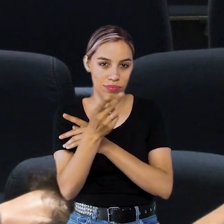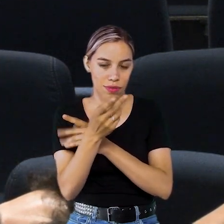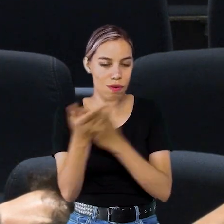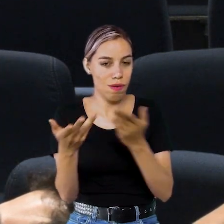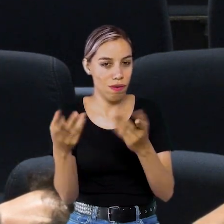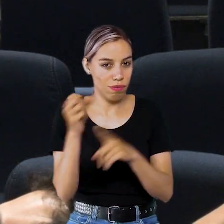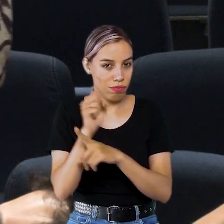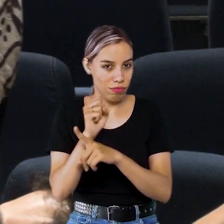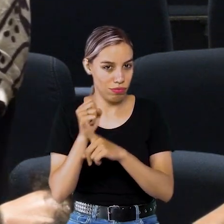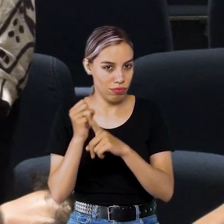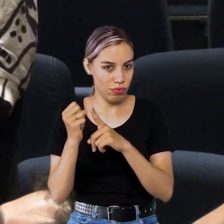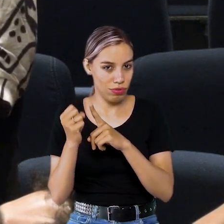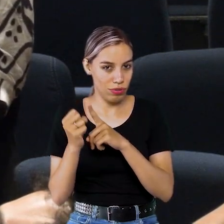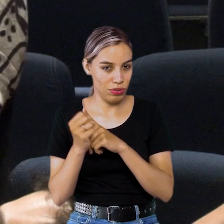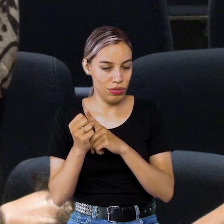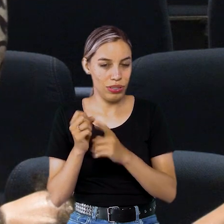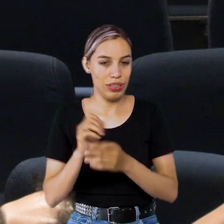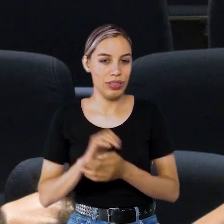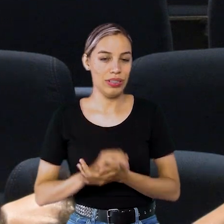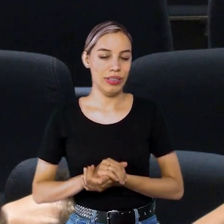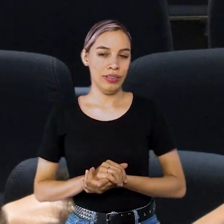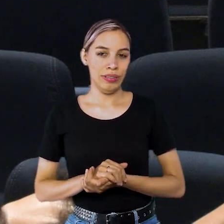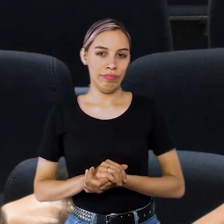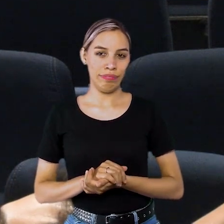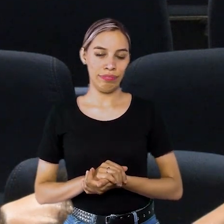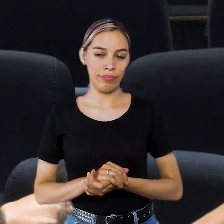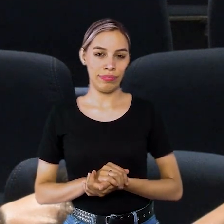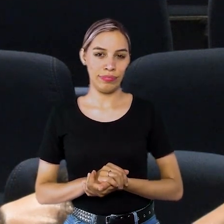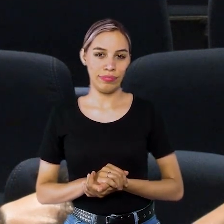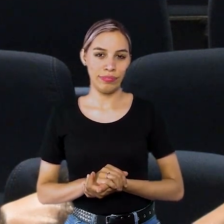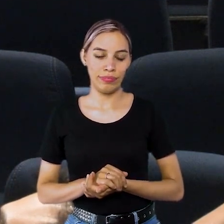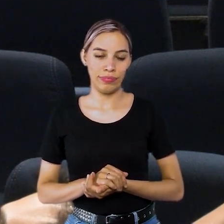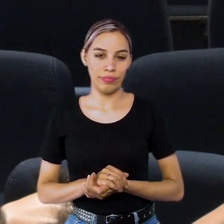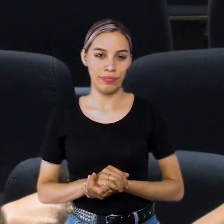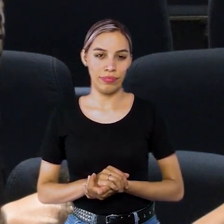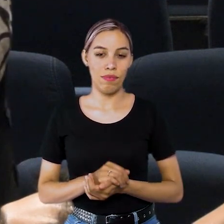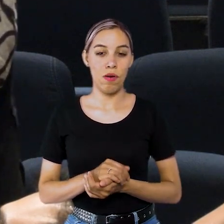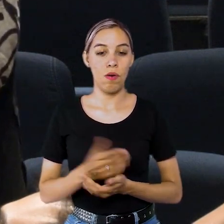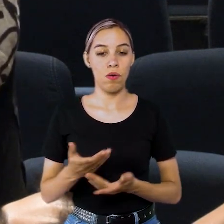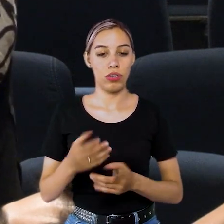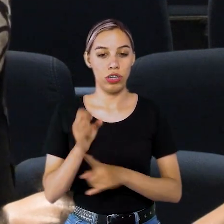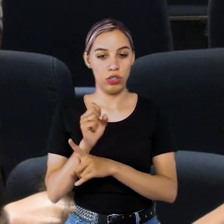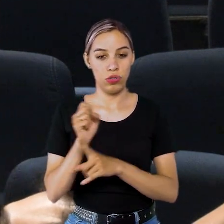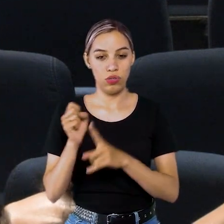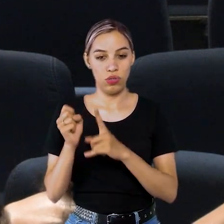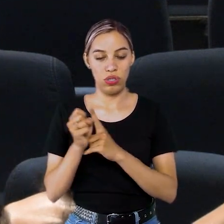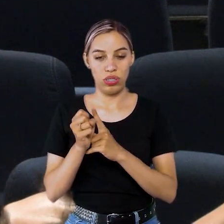sociedade, como o Peguá disse, desequilibrada,